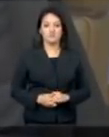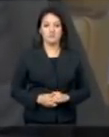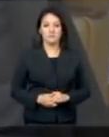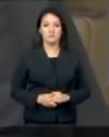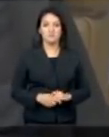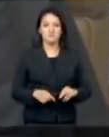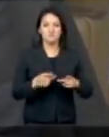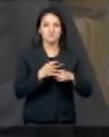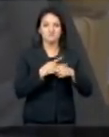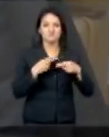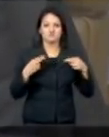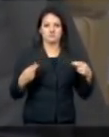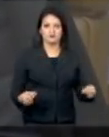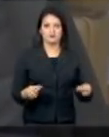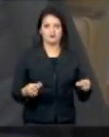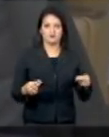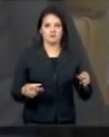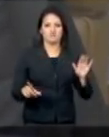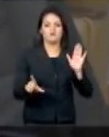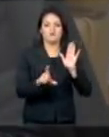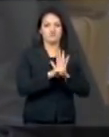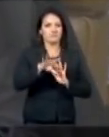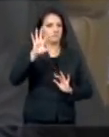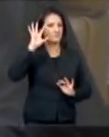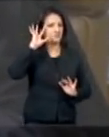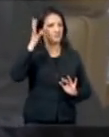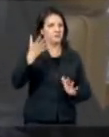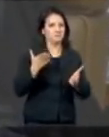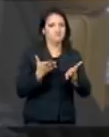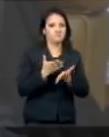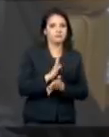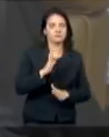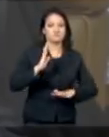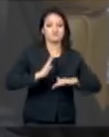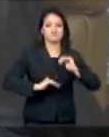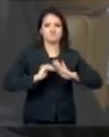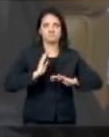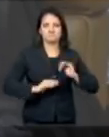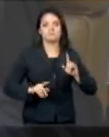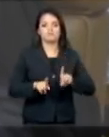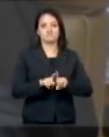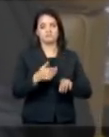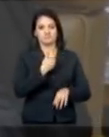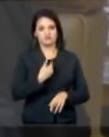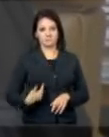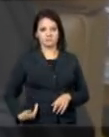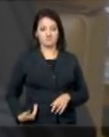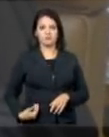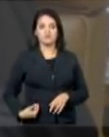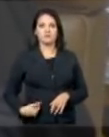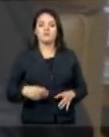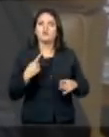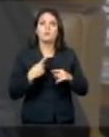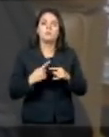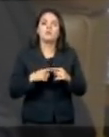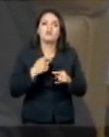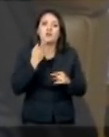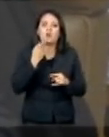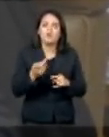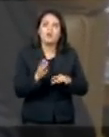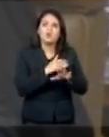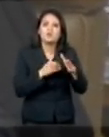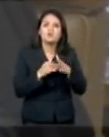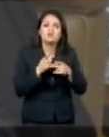das decisões das quartas das garrafas e governamentais e porque faço todas essas observações